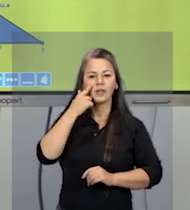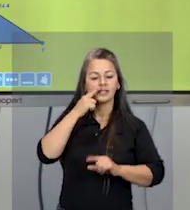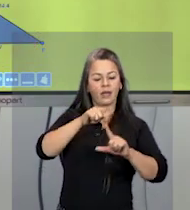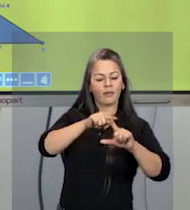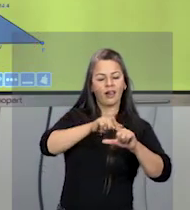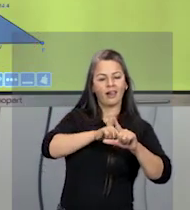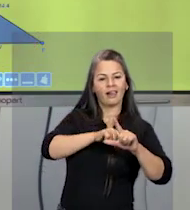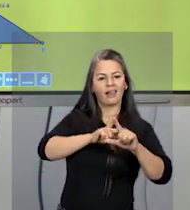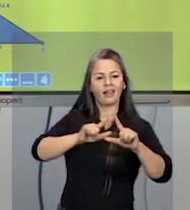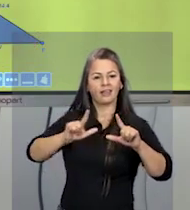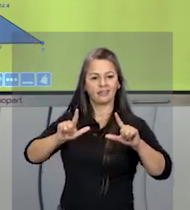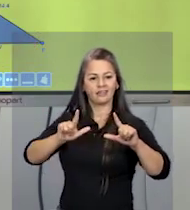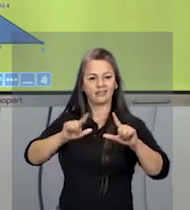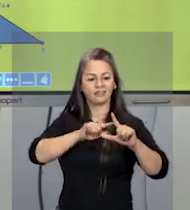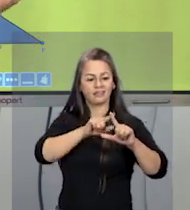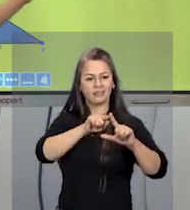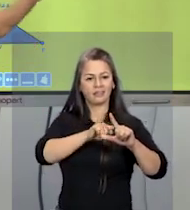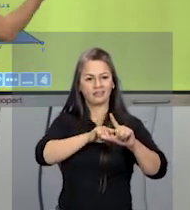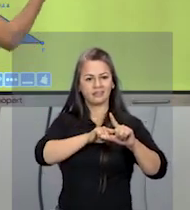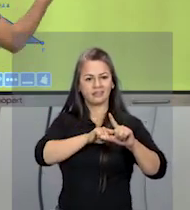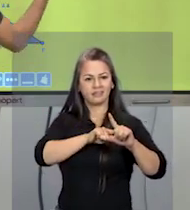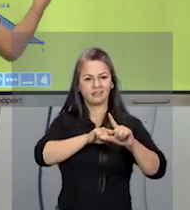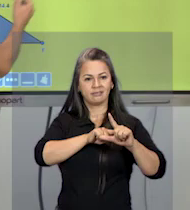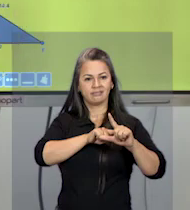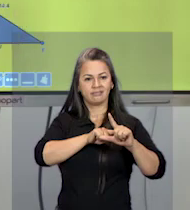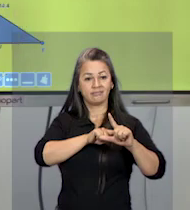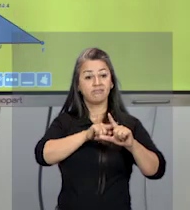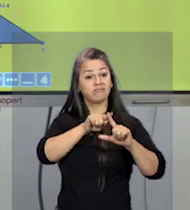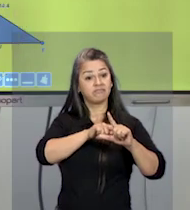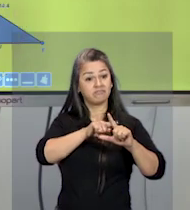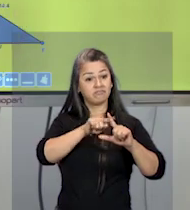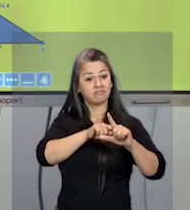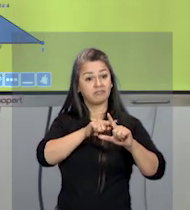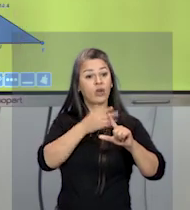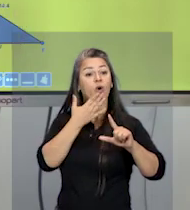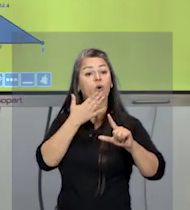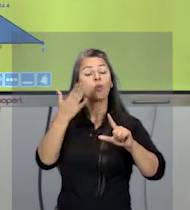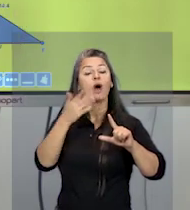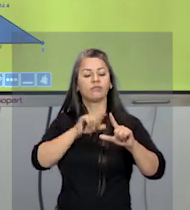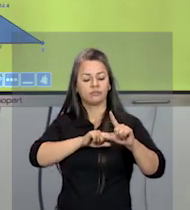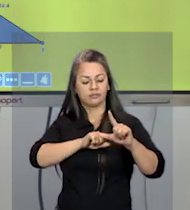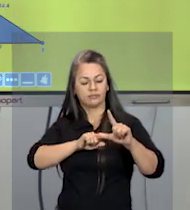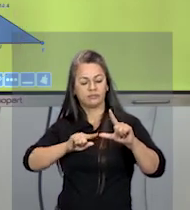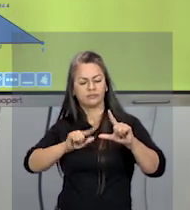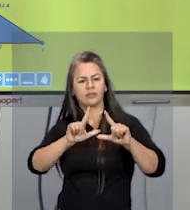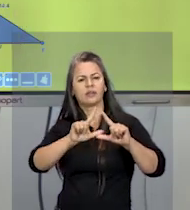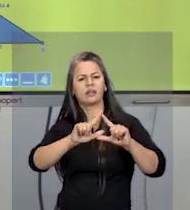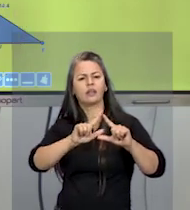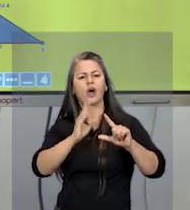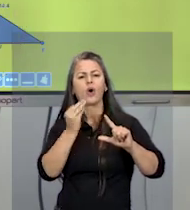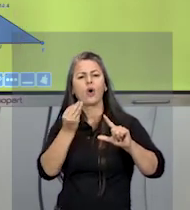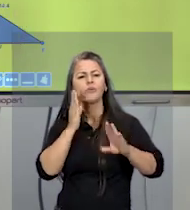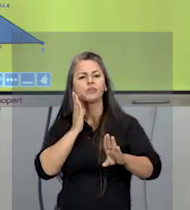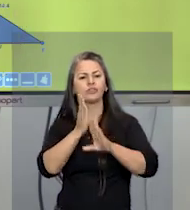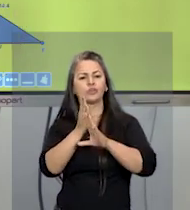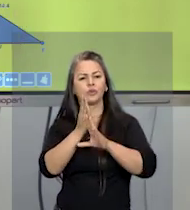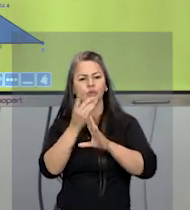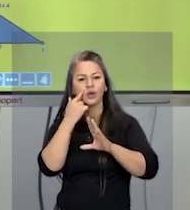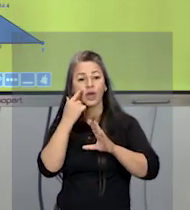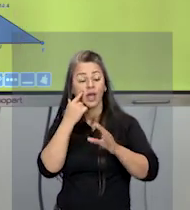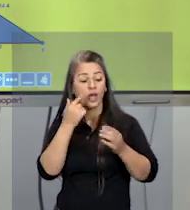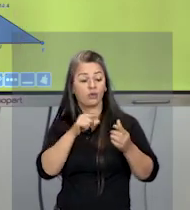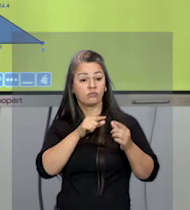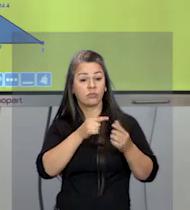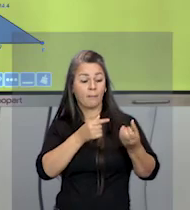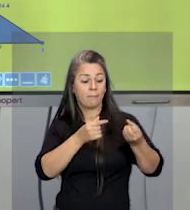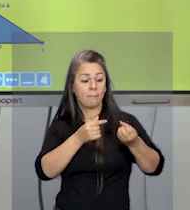exemplo, o K é de 6, né? Eu pegar qual lado correspondente? Como que eu acho, professor? Eu pego o menor desse com o menor